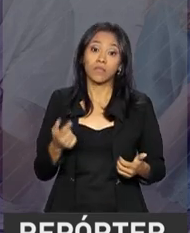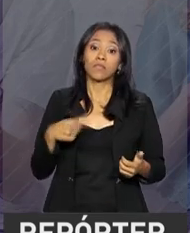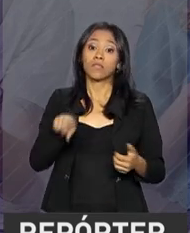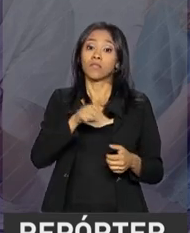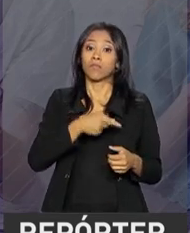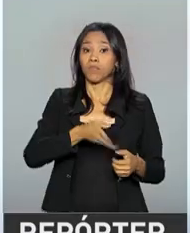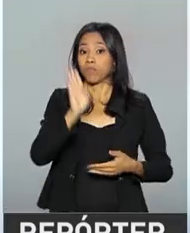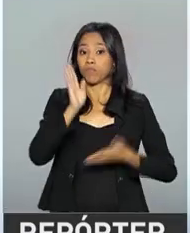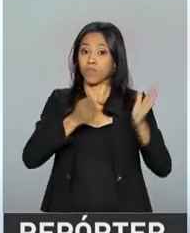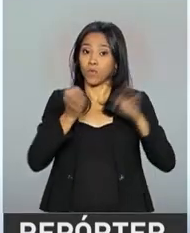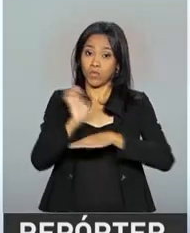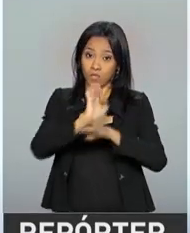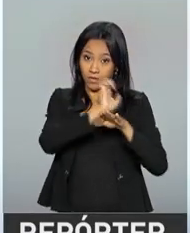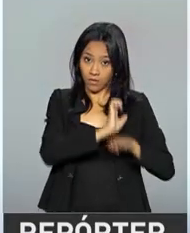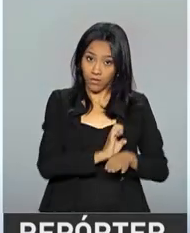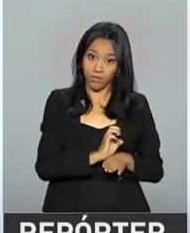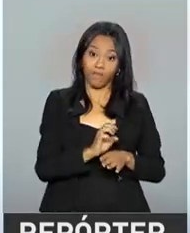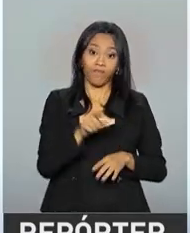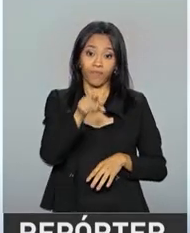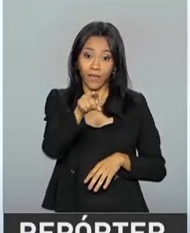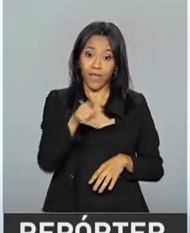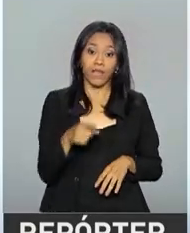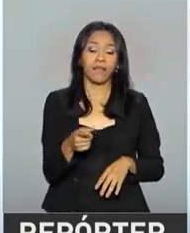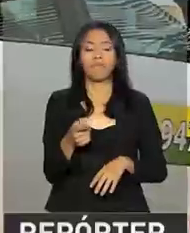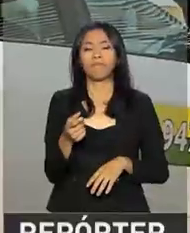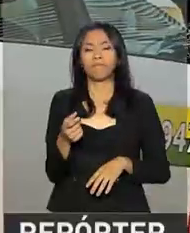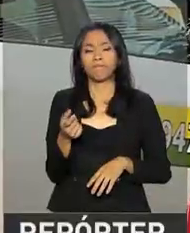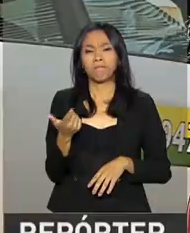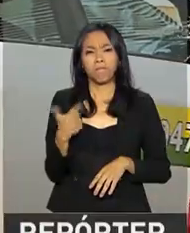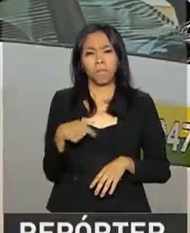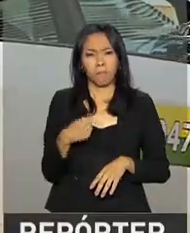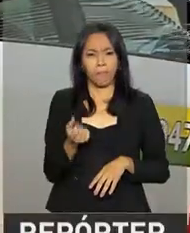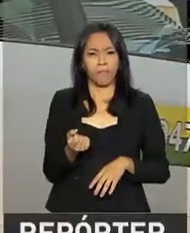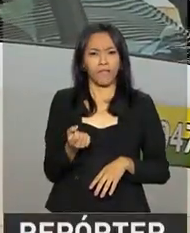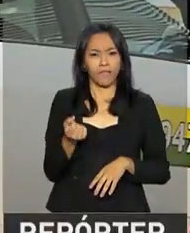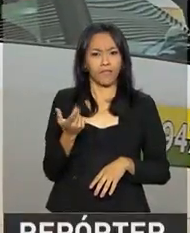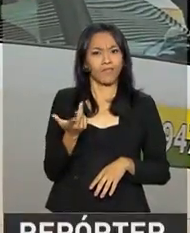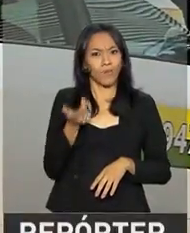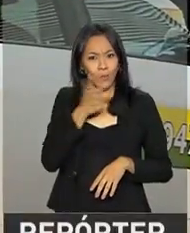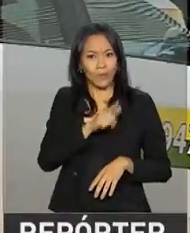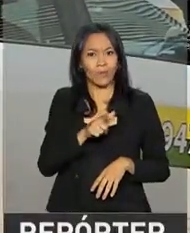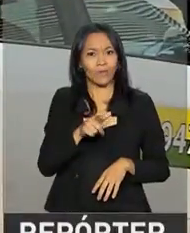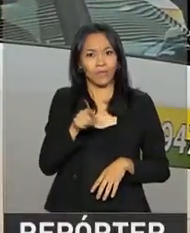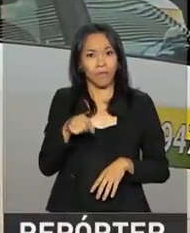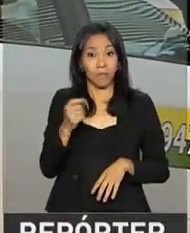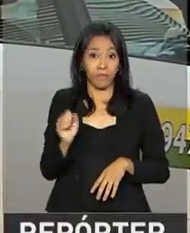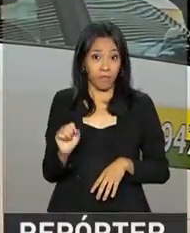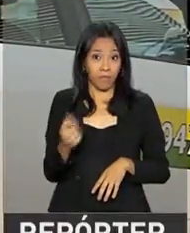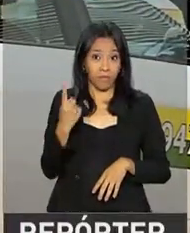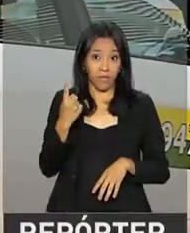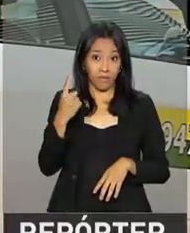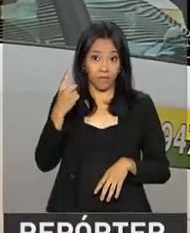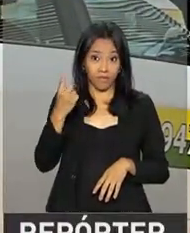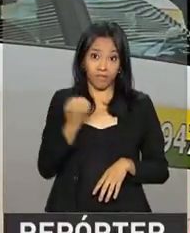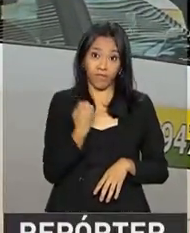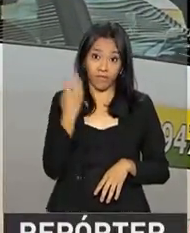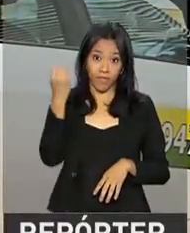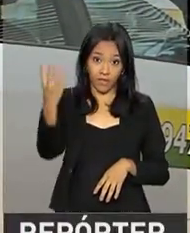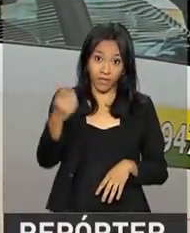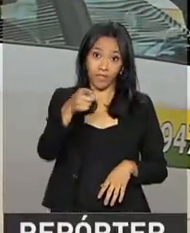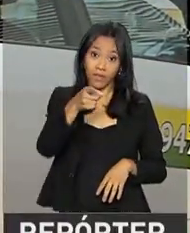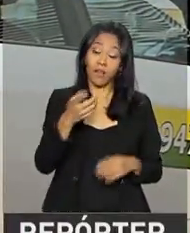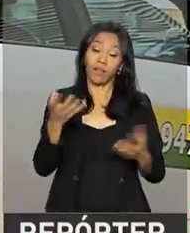interestaduais não foi desta vez que vânia célia estreou seu carton na primeira viagem mas está otimista